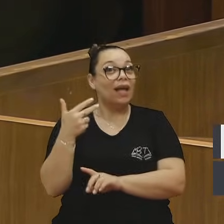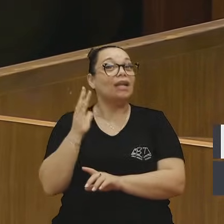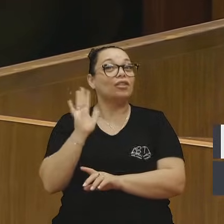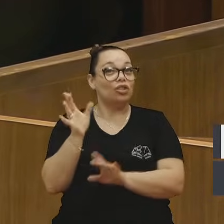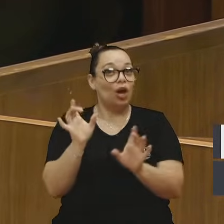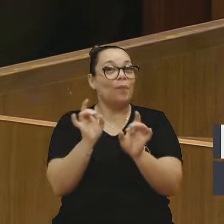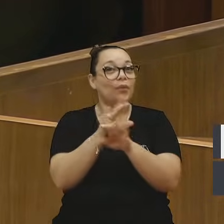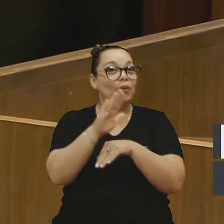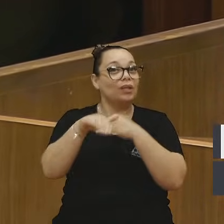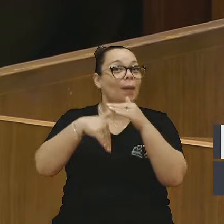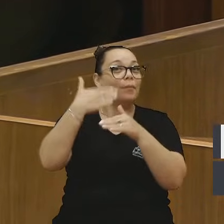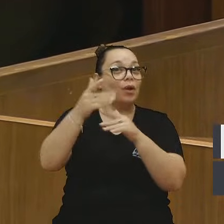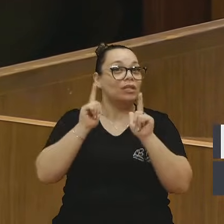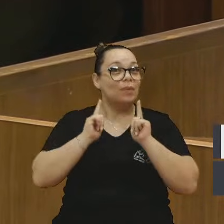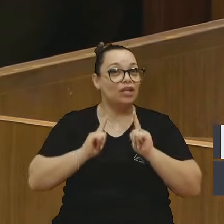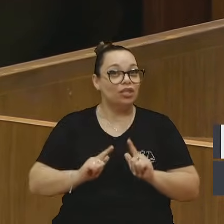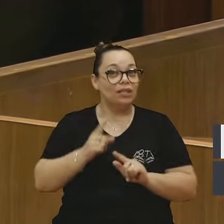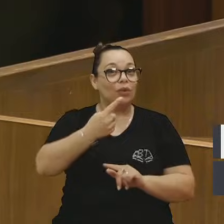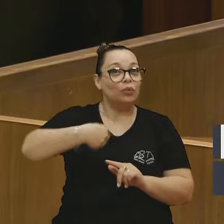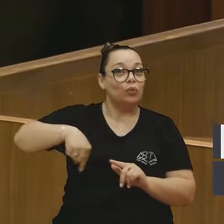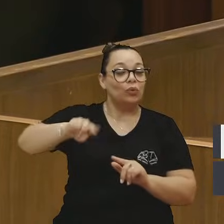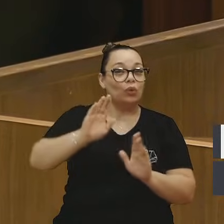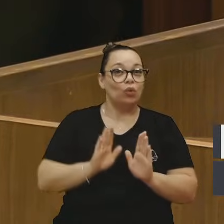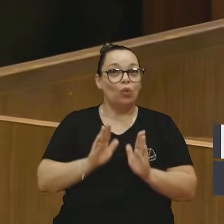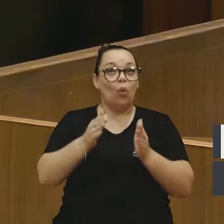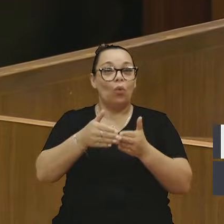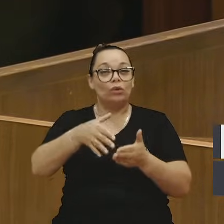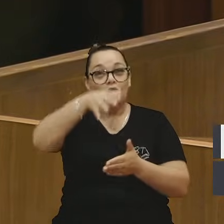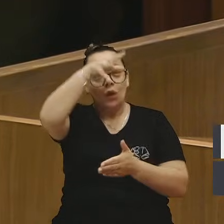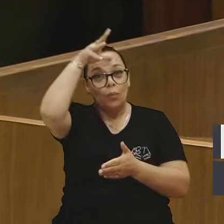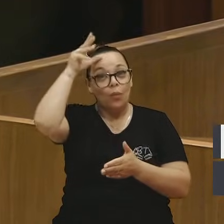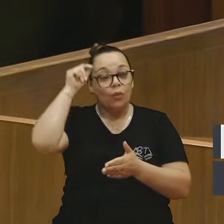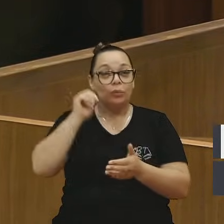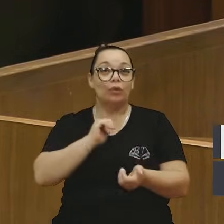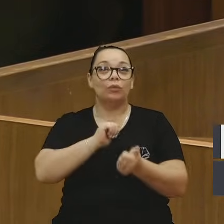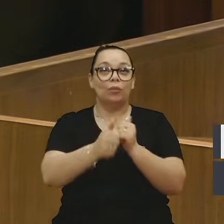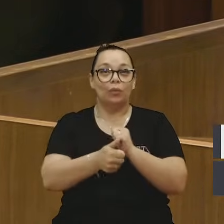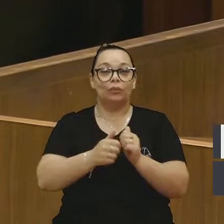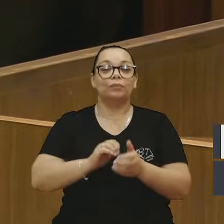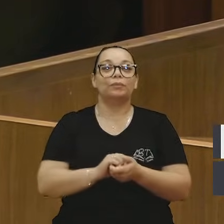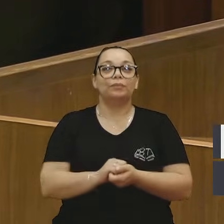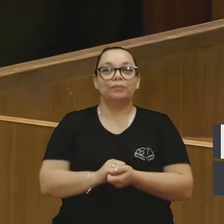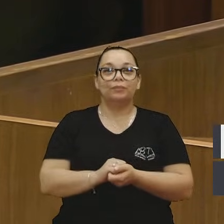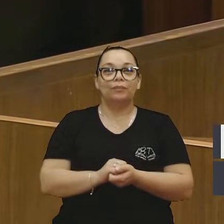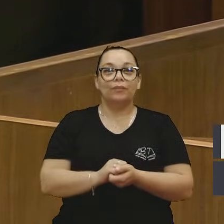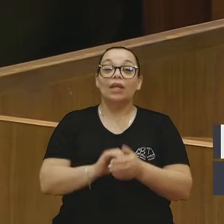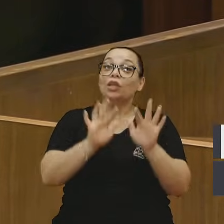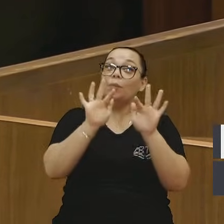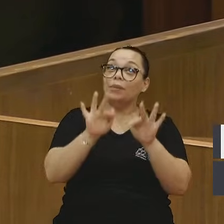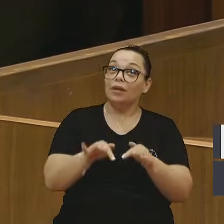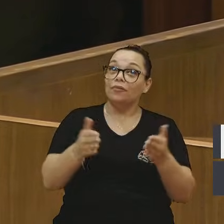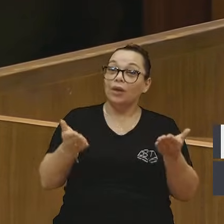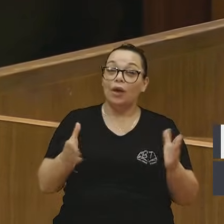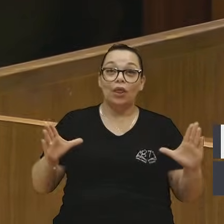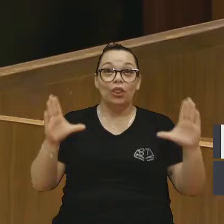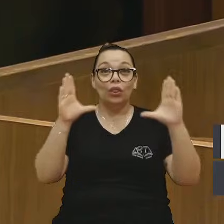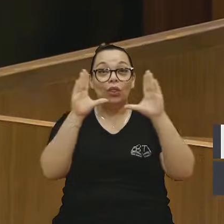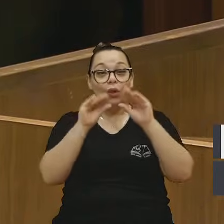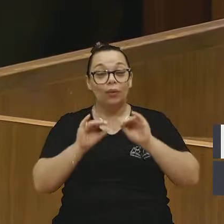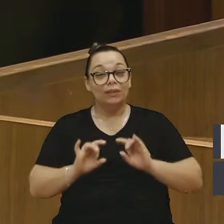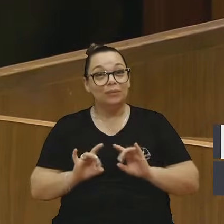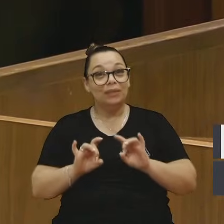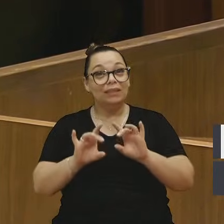na próxima gestão do nosso Conselho Municipal de Desporto. Para encerrar esta noite tão